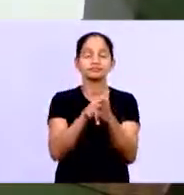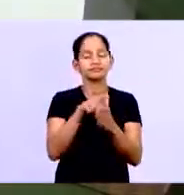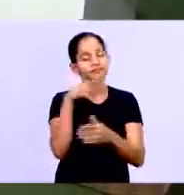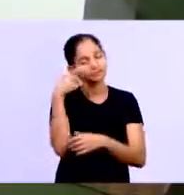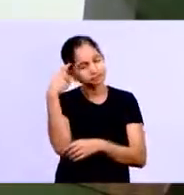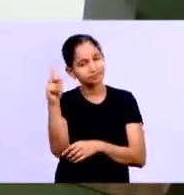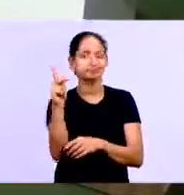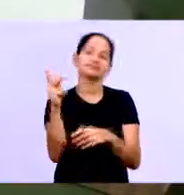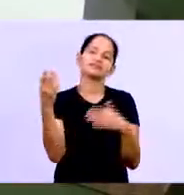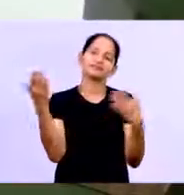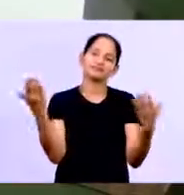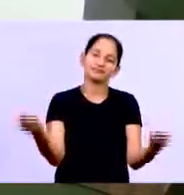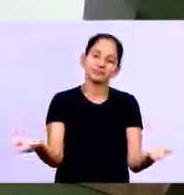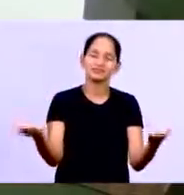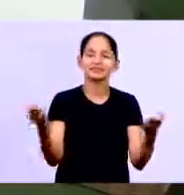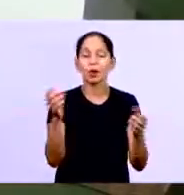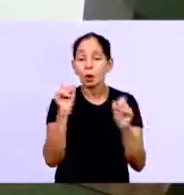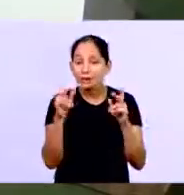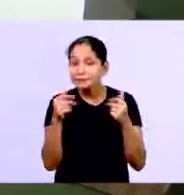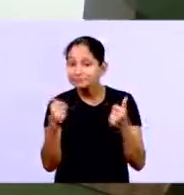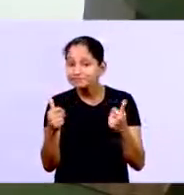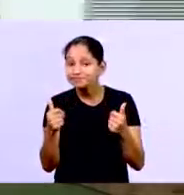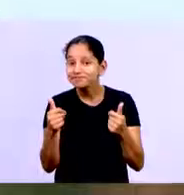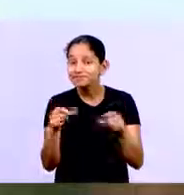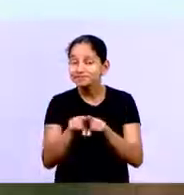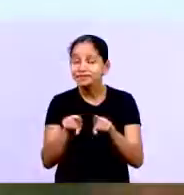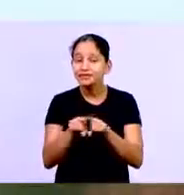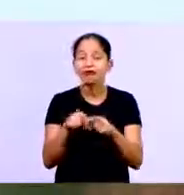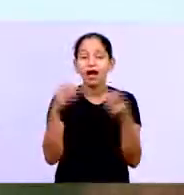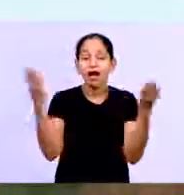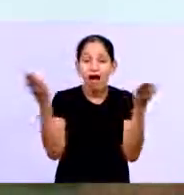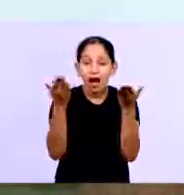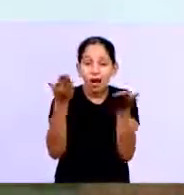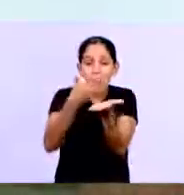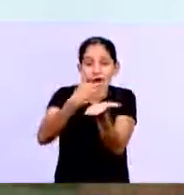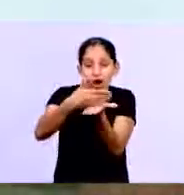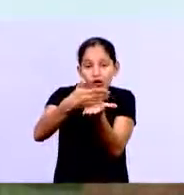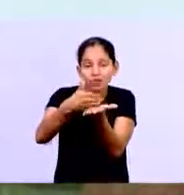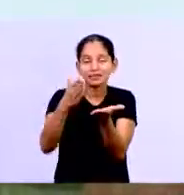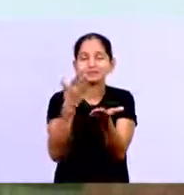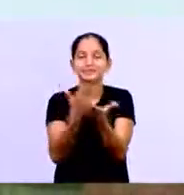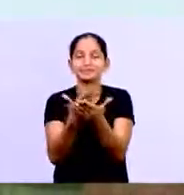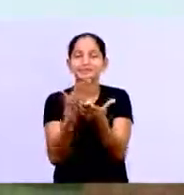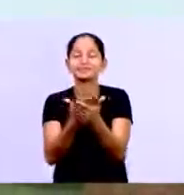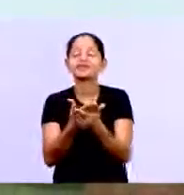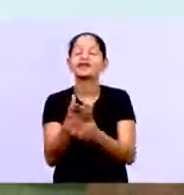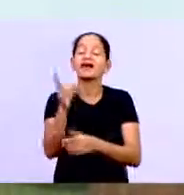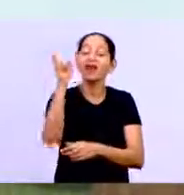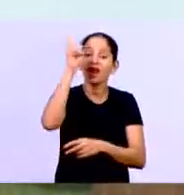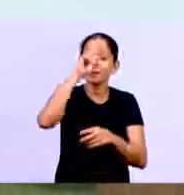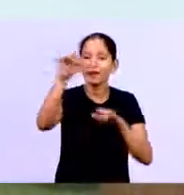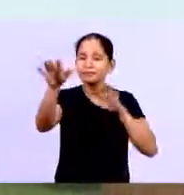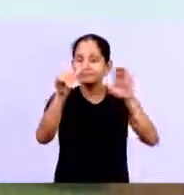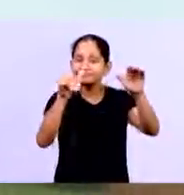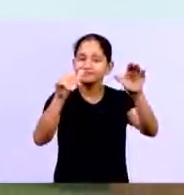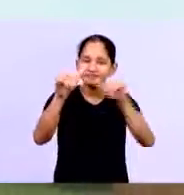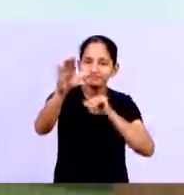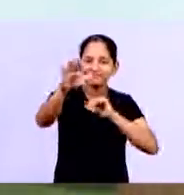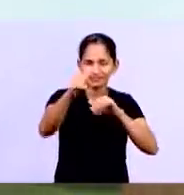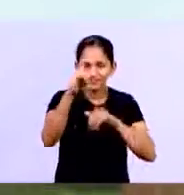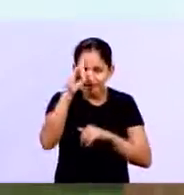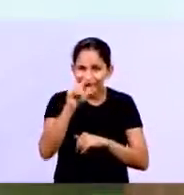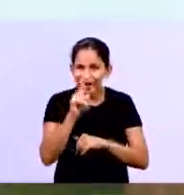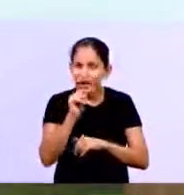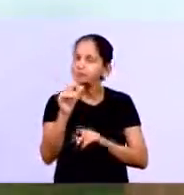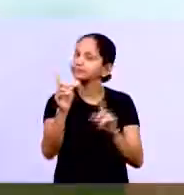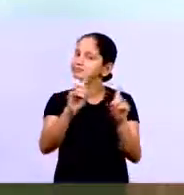é profissional da área. Certo, Rafael? Certo. Muito bem, vamos iniciar a nossa aula, lembrando de chamar todos os alunos, aqueles que saiu para tomar água